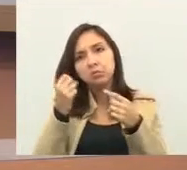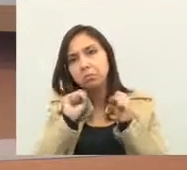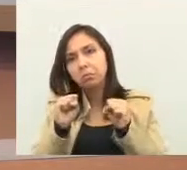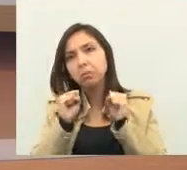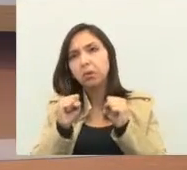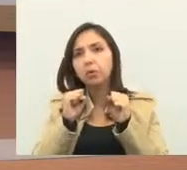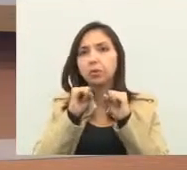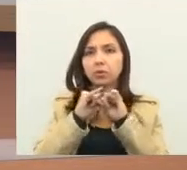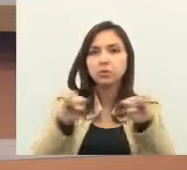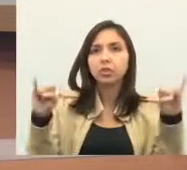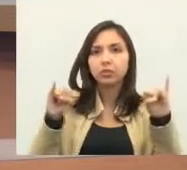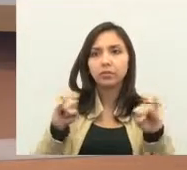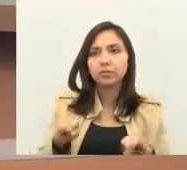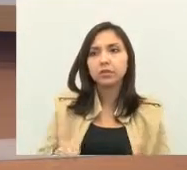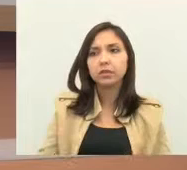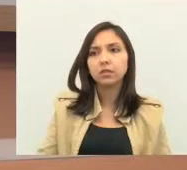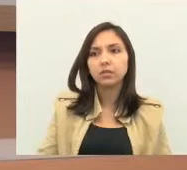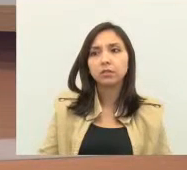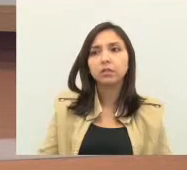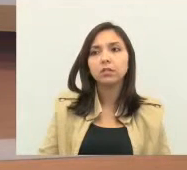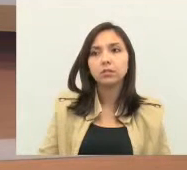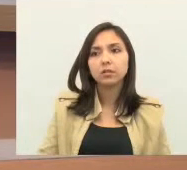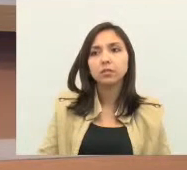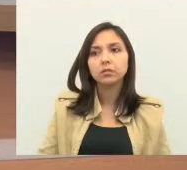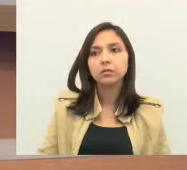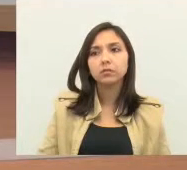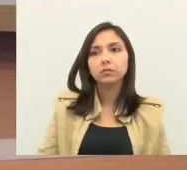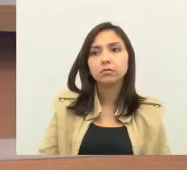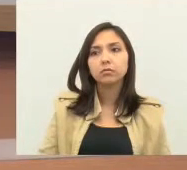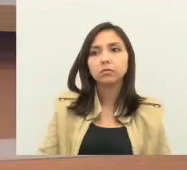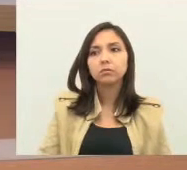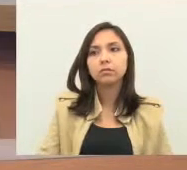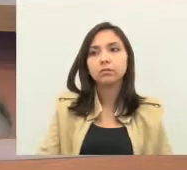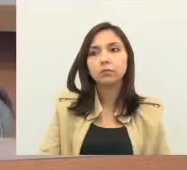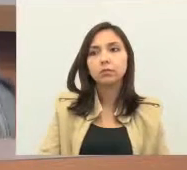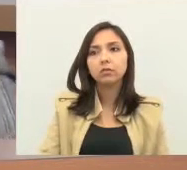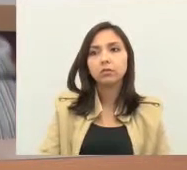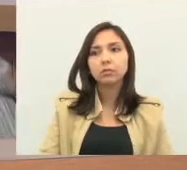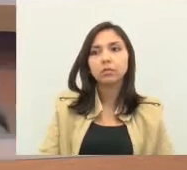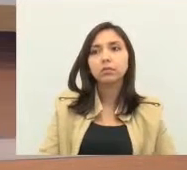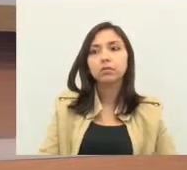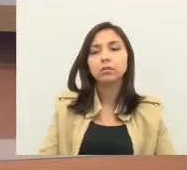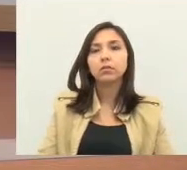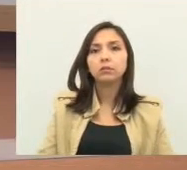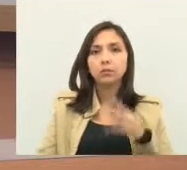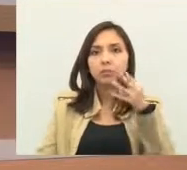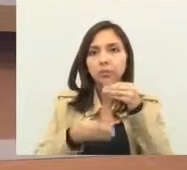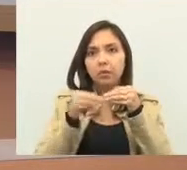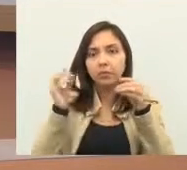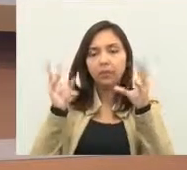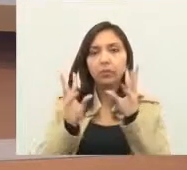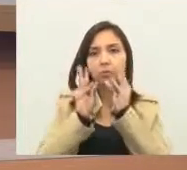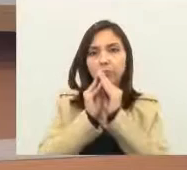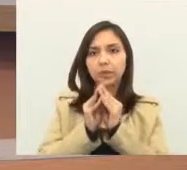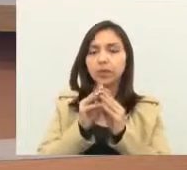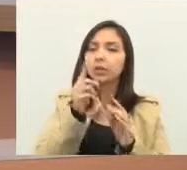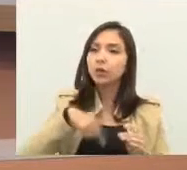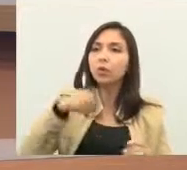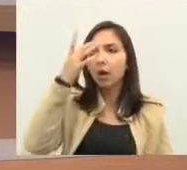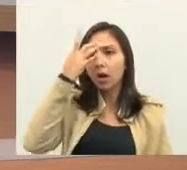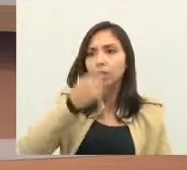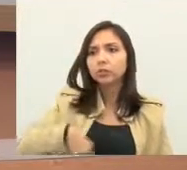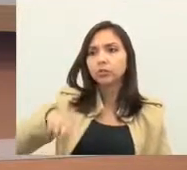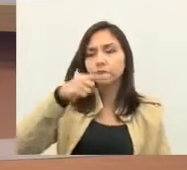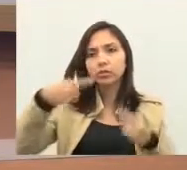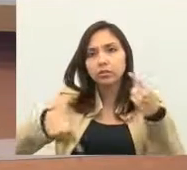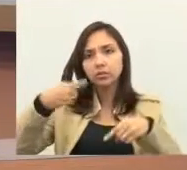críticas, né, analisem um o texto e dêem suas sugestões. Só para concluir, presidente. E eu acho que a gente tem que fazer